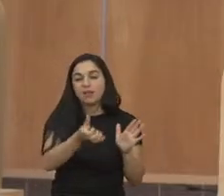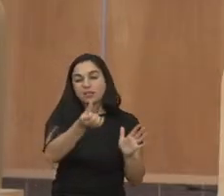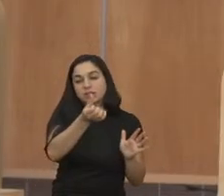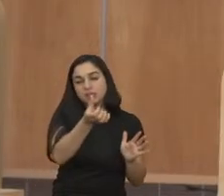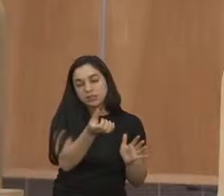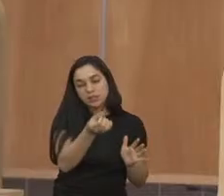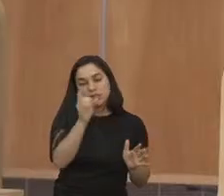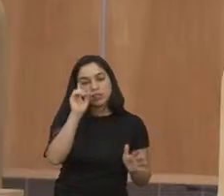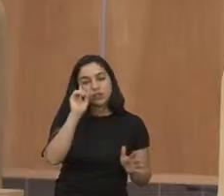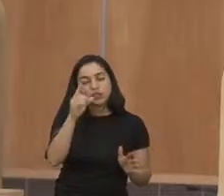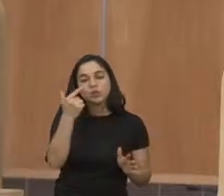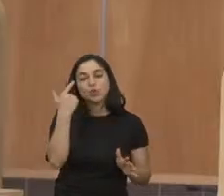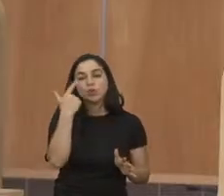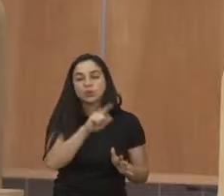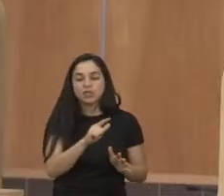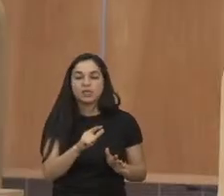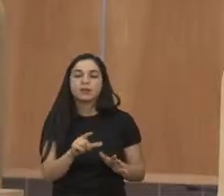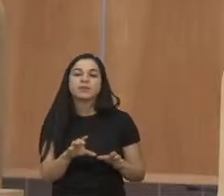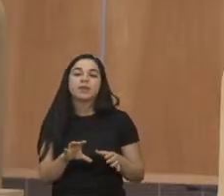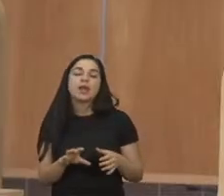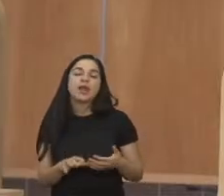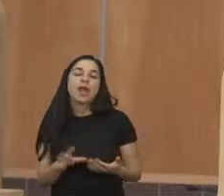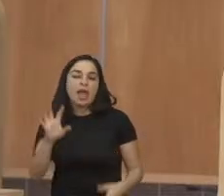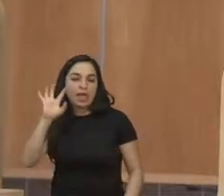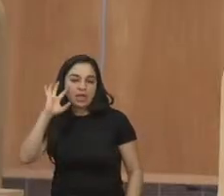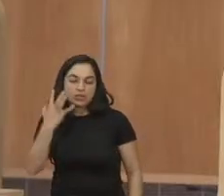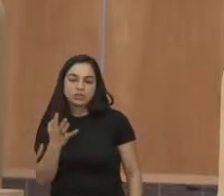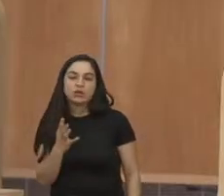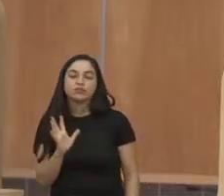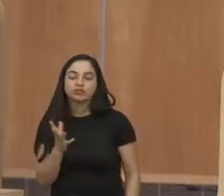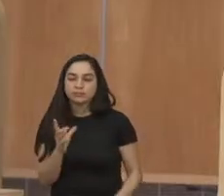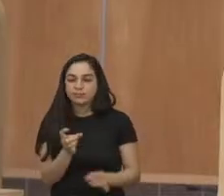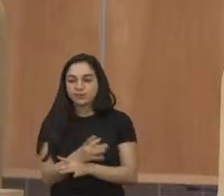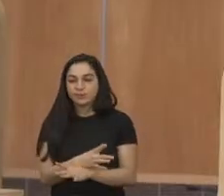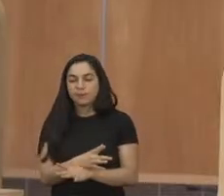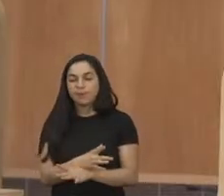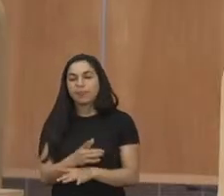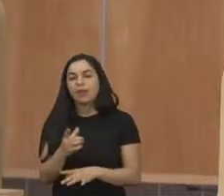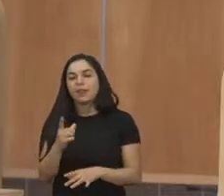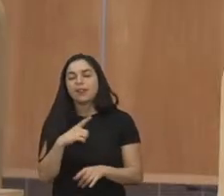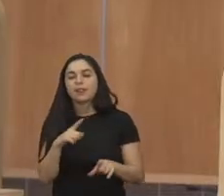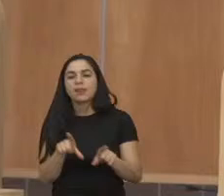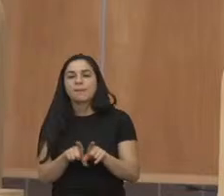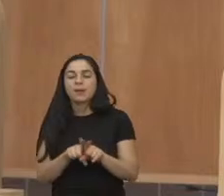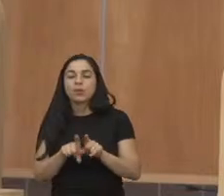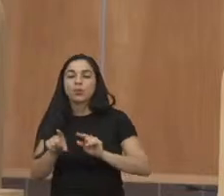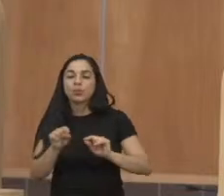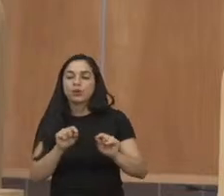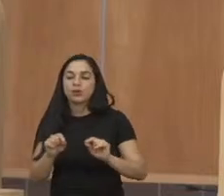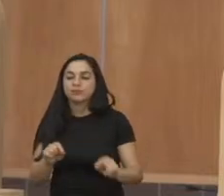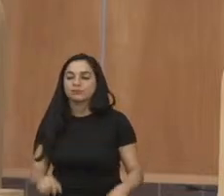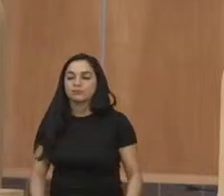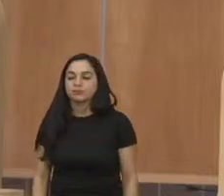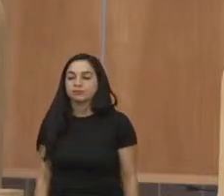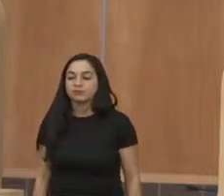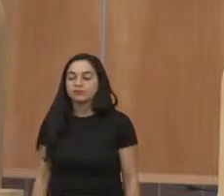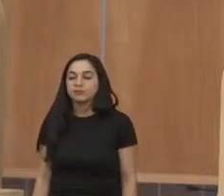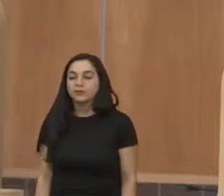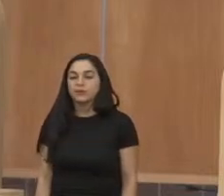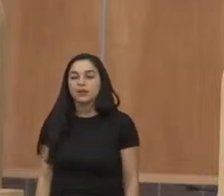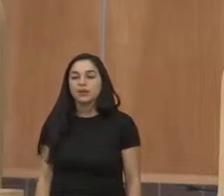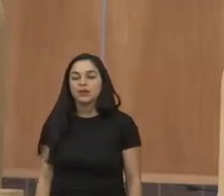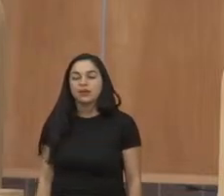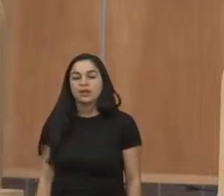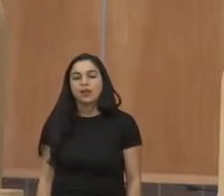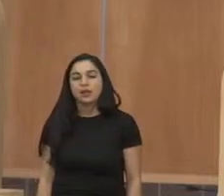para conseguir o habite-se definitivo. Outra questão importante também, que as pendências a serem regularizadas não poderão comprometer o